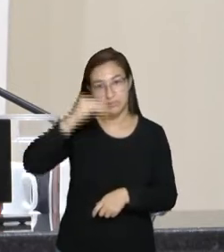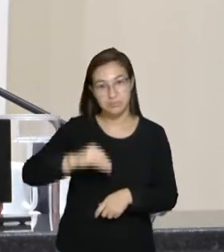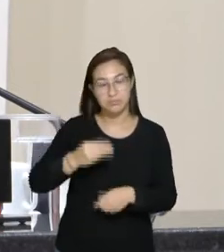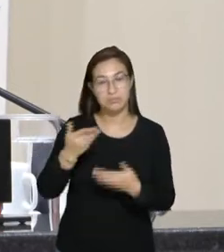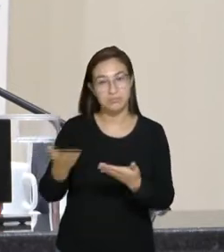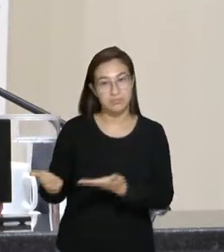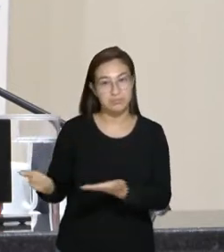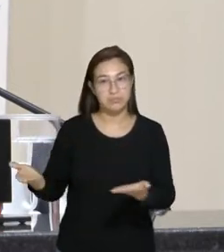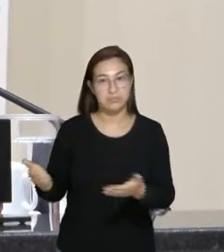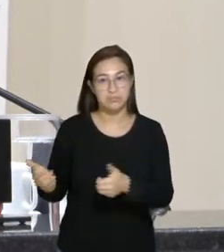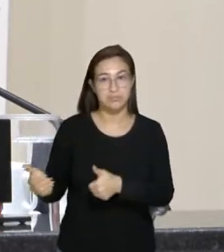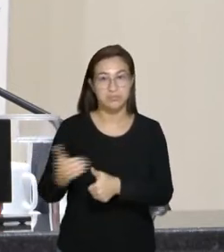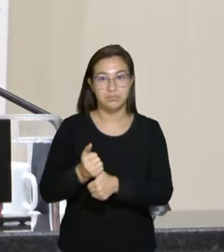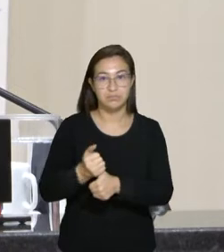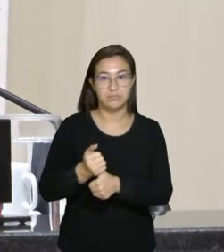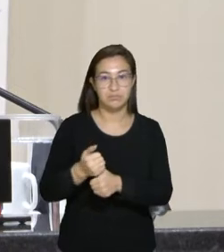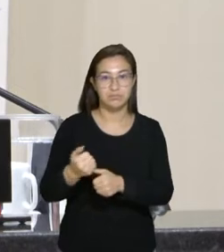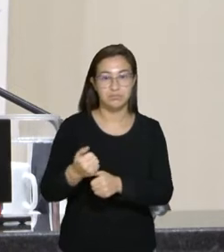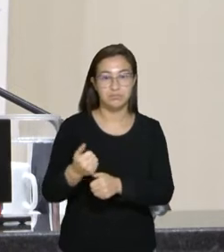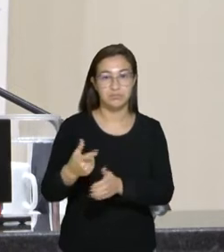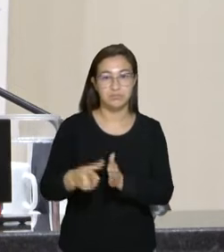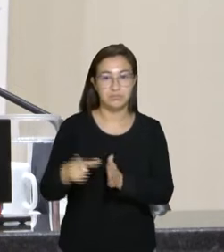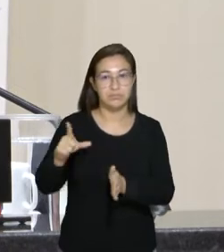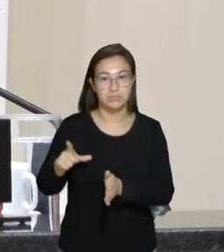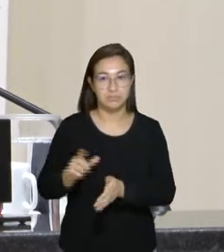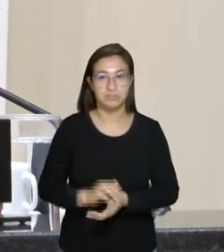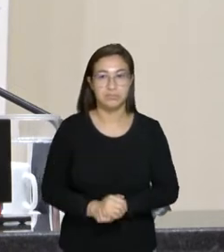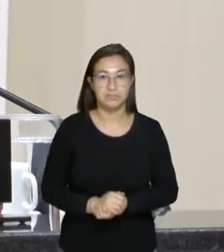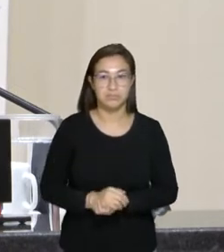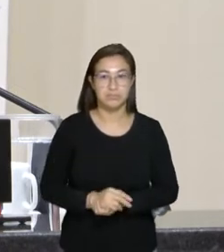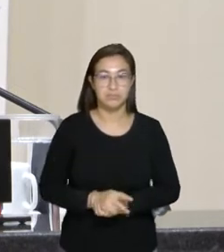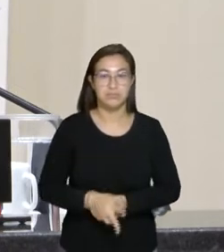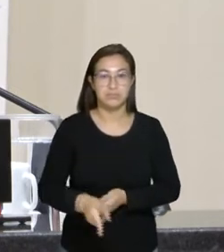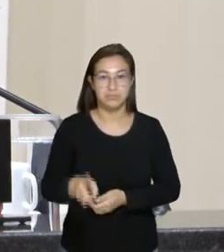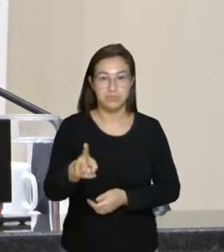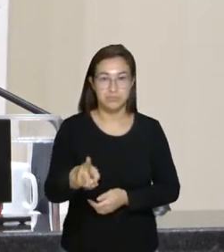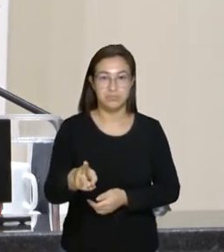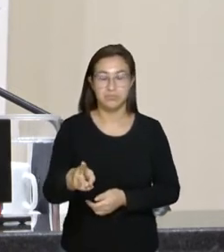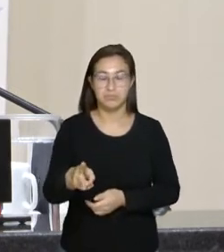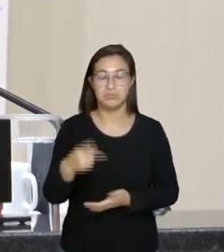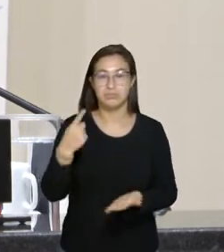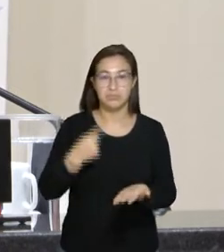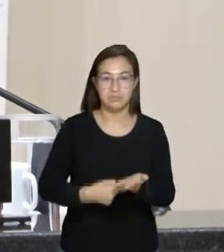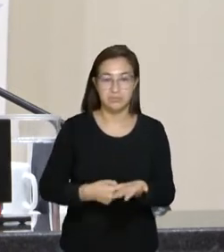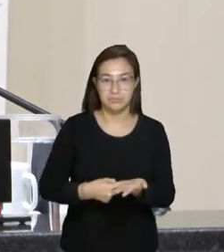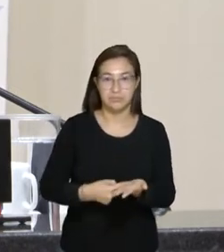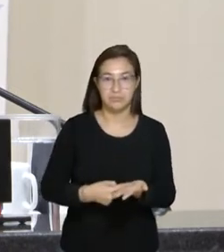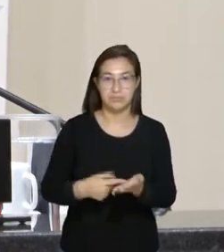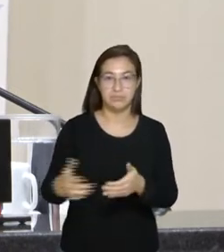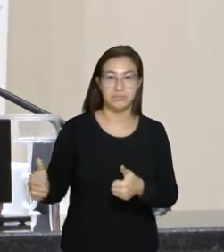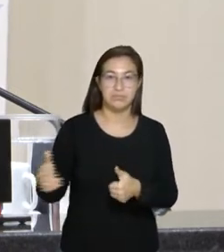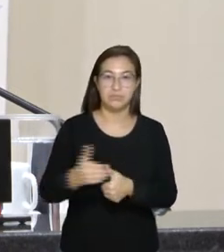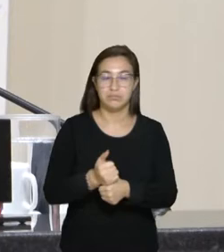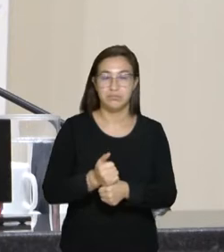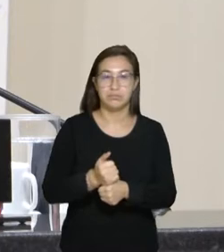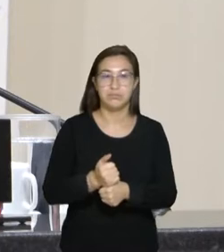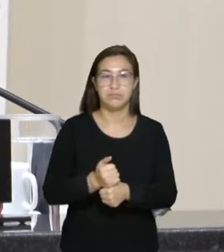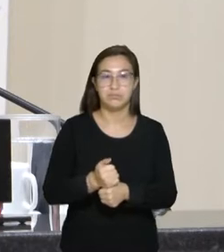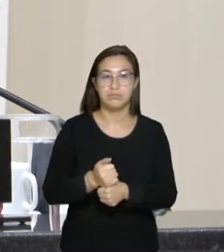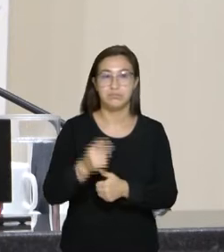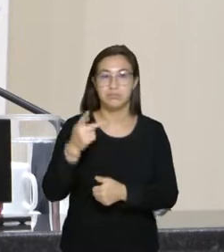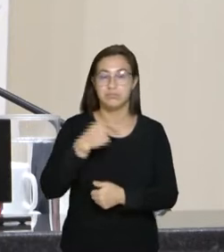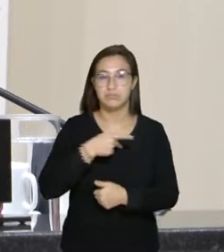suplentes antecedentes. Dando continuidade ao ato de posse, o senhor presidente convidou o